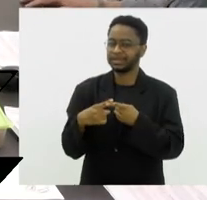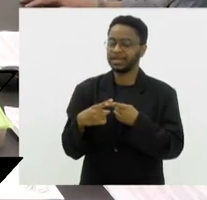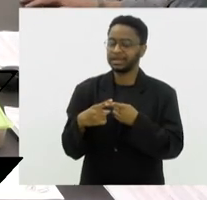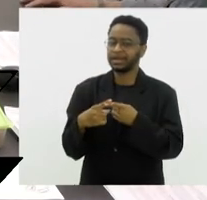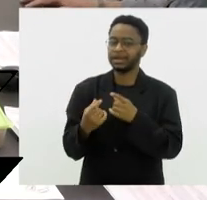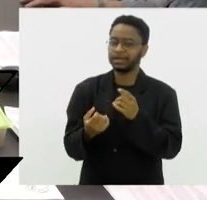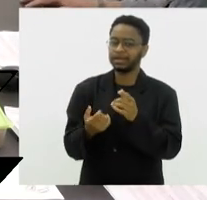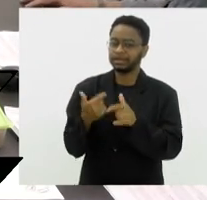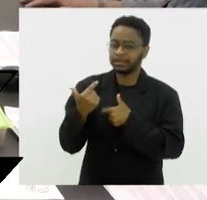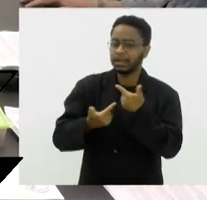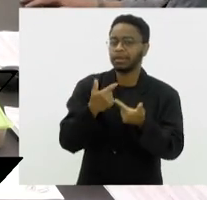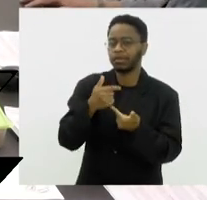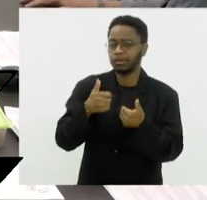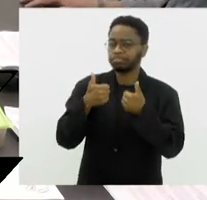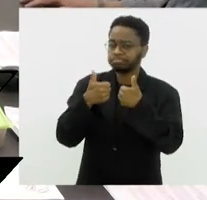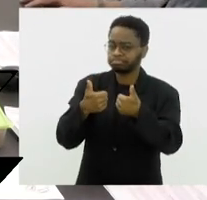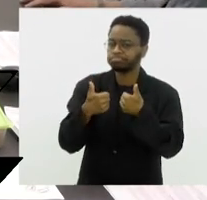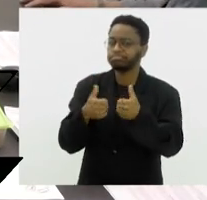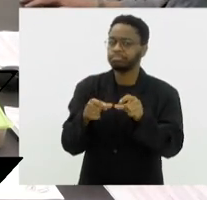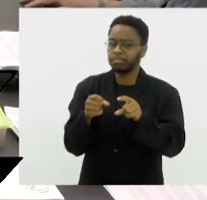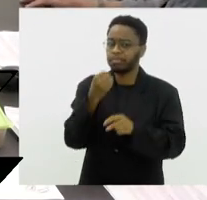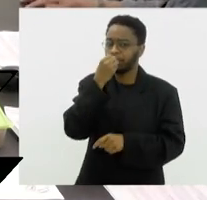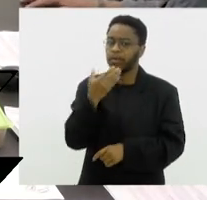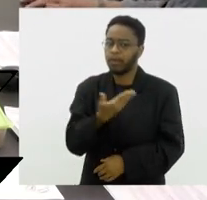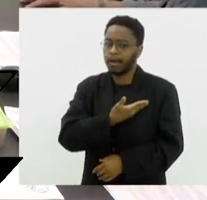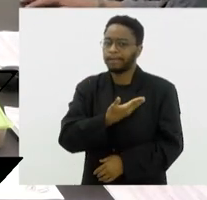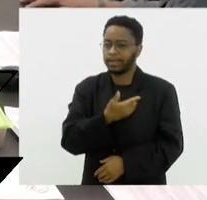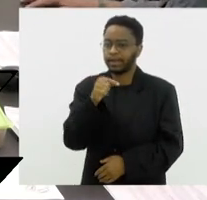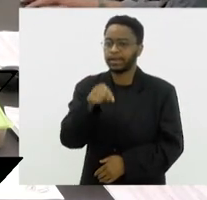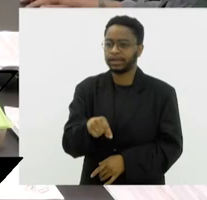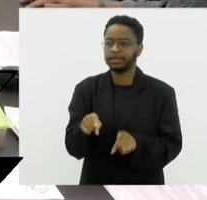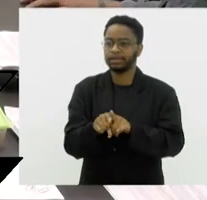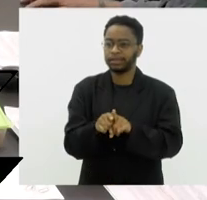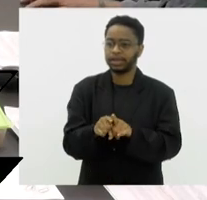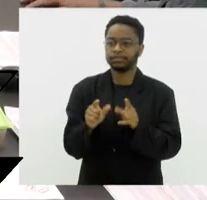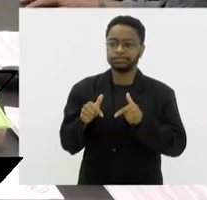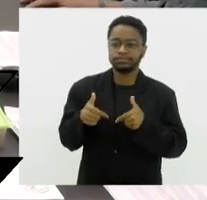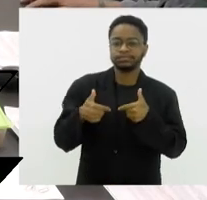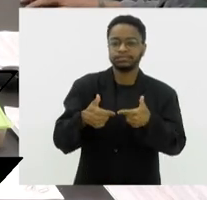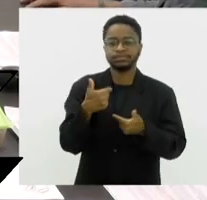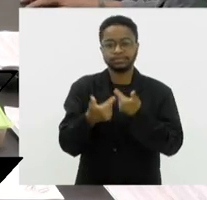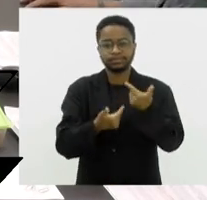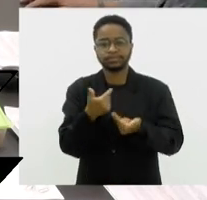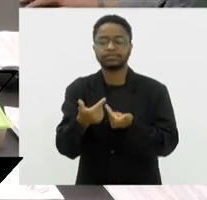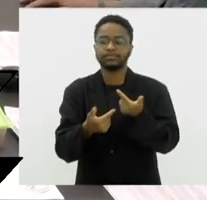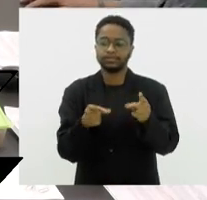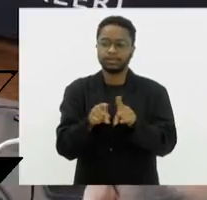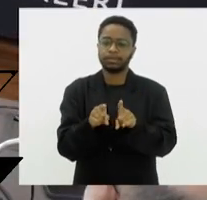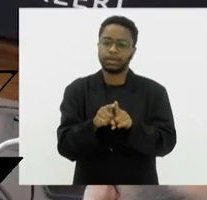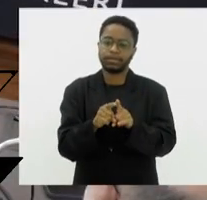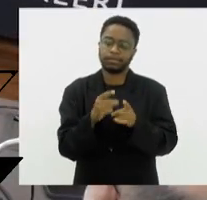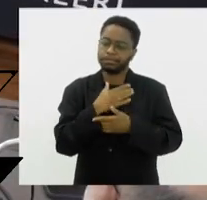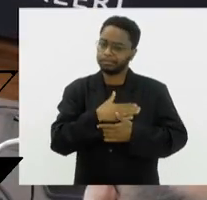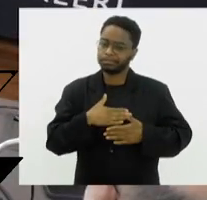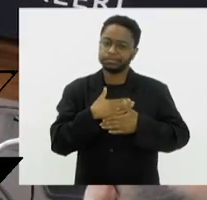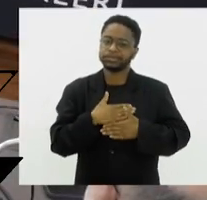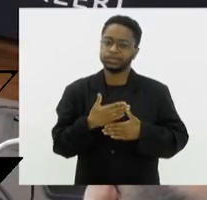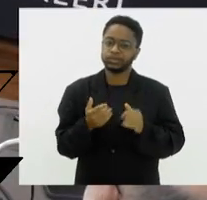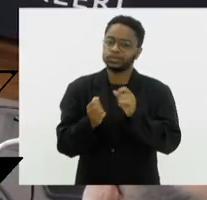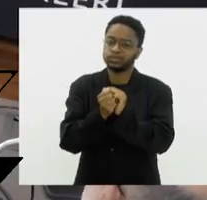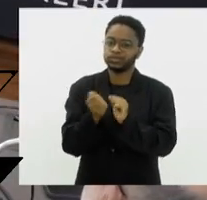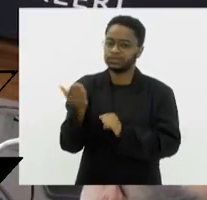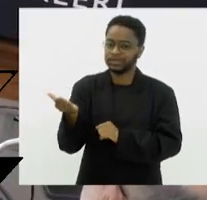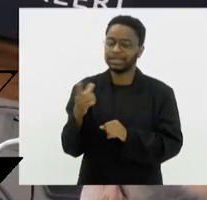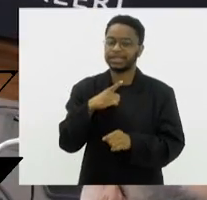produtiva. Vossa Excelência foi uma boa colega aqui na comissão, muito assídua e produtiva também. Foi uma honra estar com Vossa Excelência. Tenho certeza